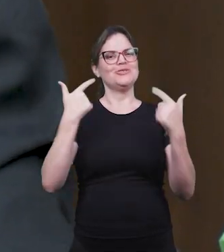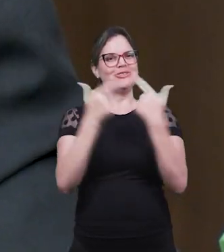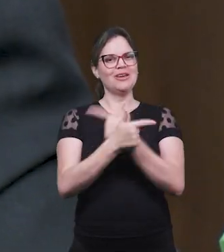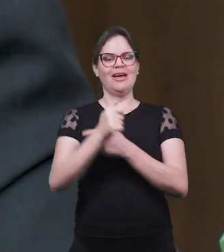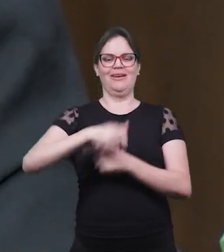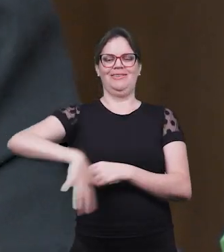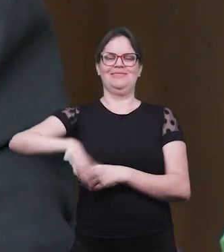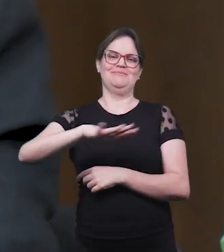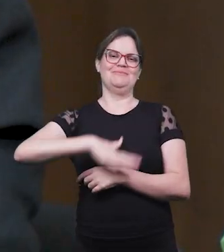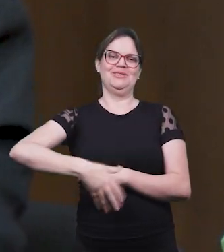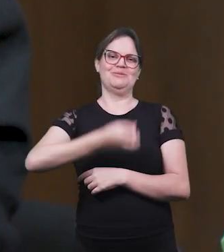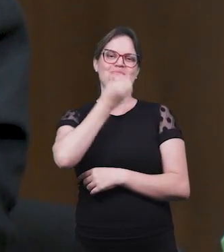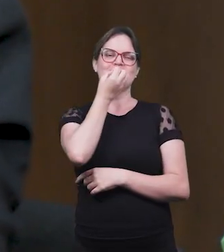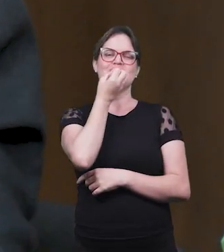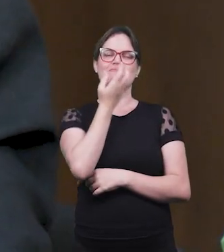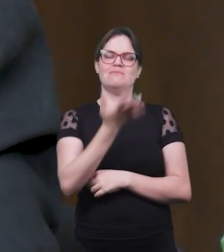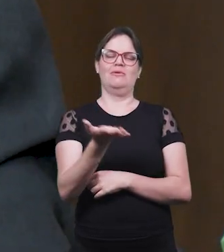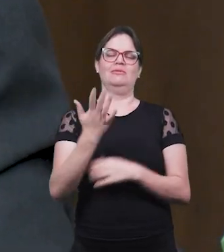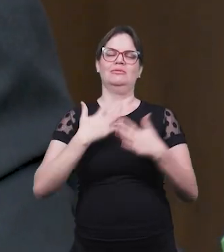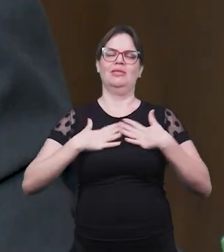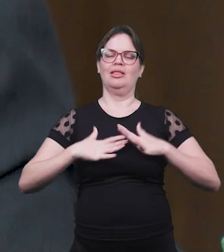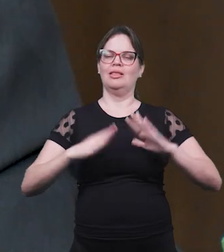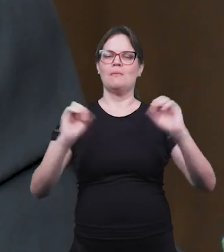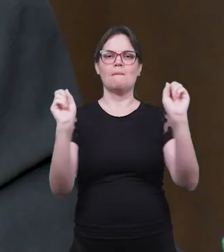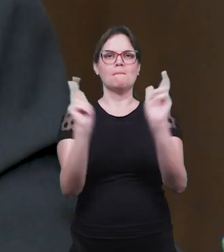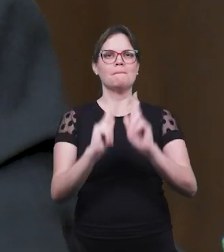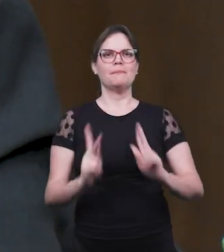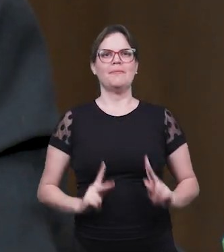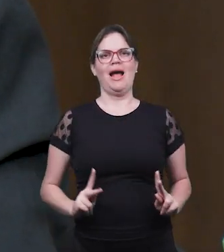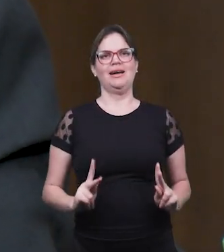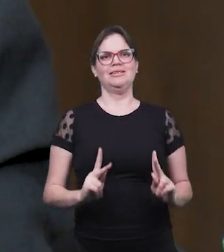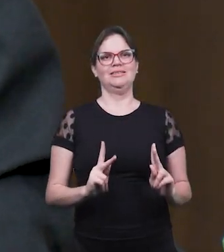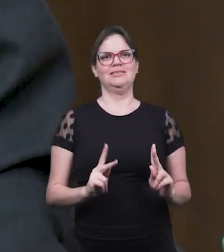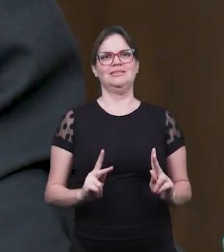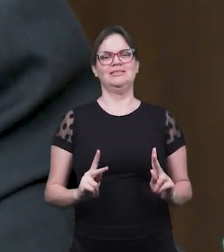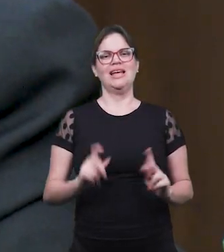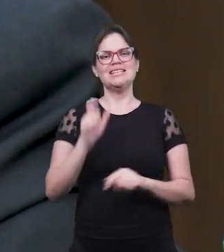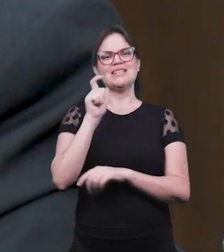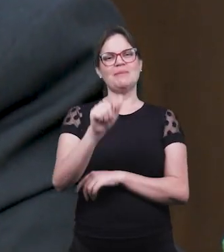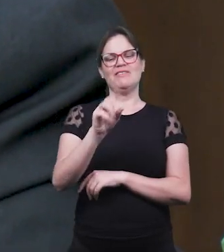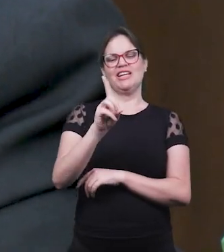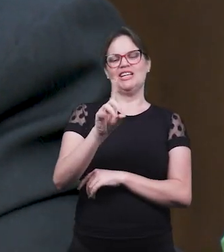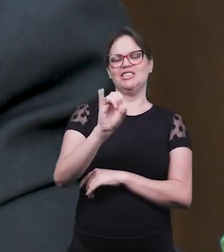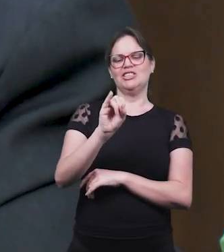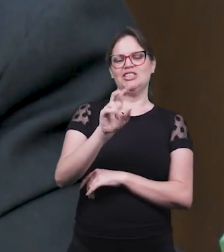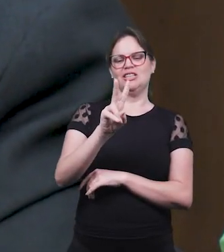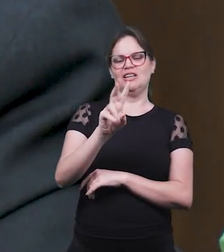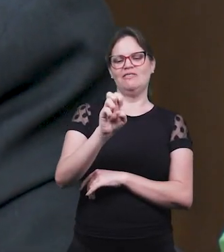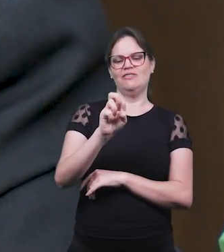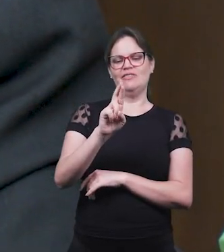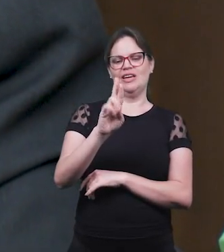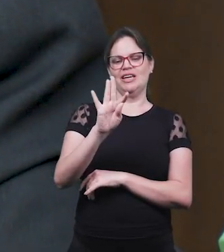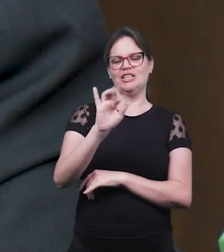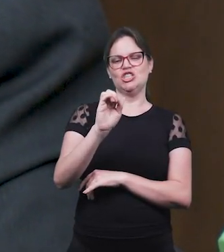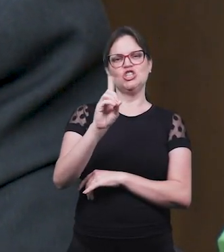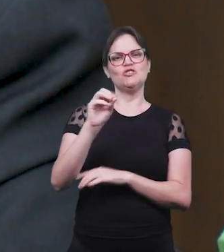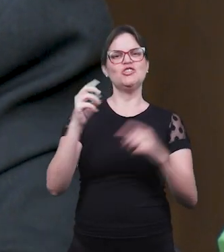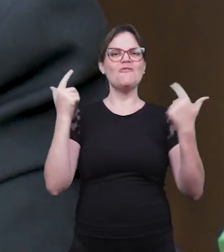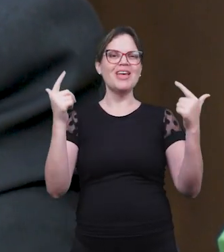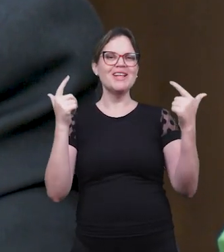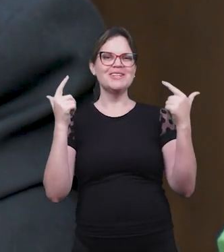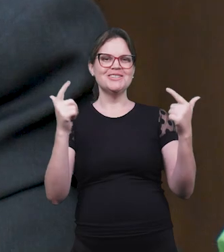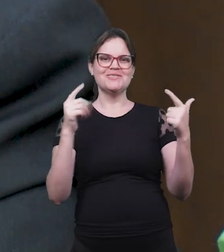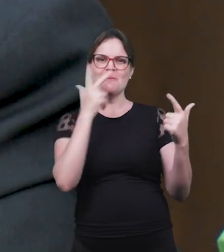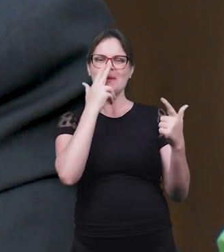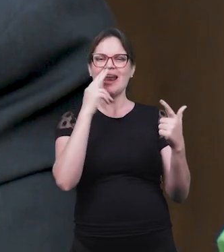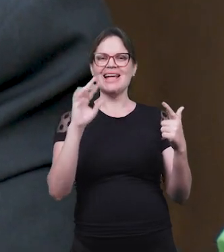um ambiente de paz, divertido. Eu acho que essa expressão divertida ou divertido, ela